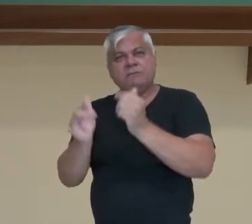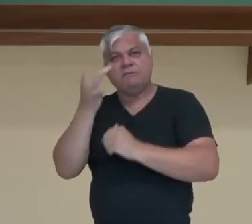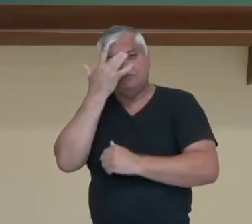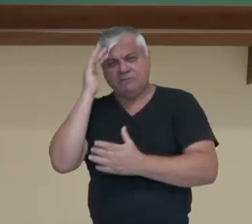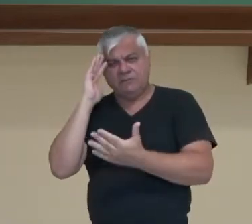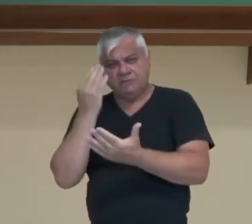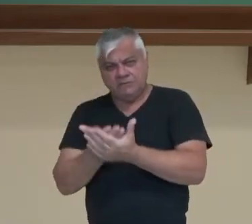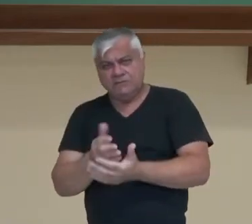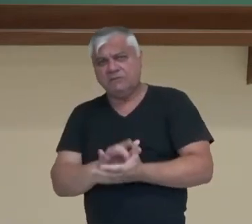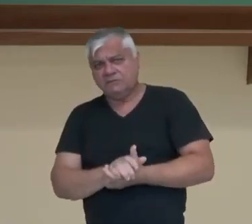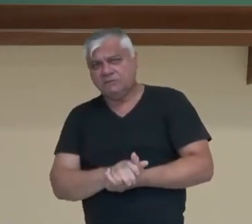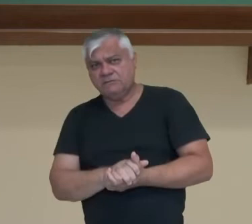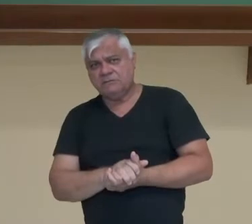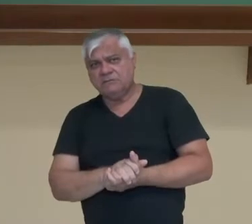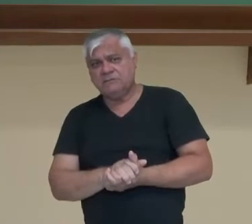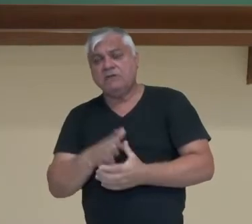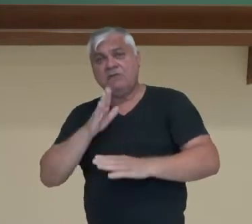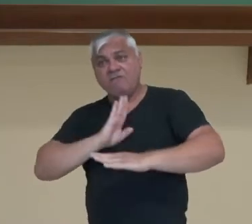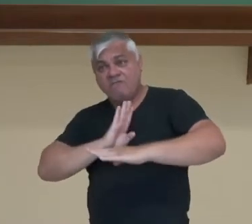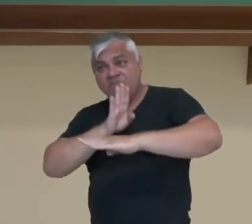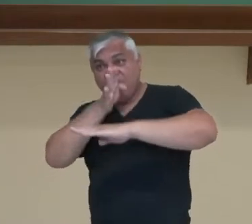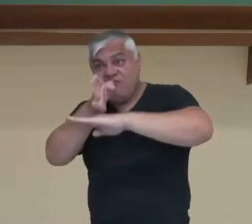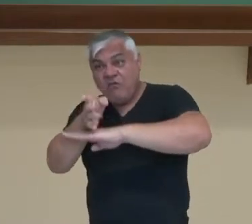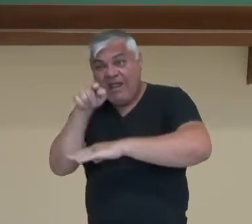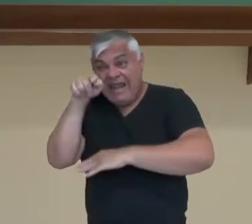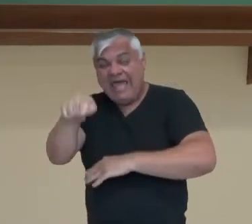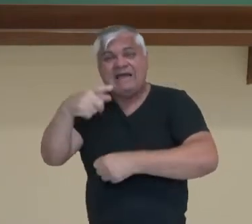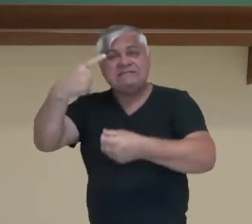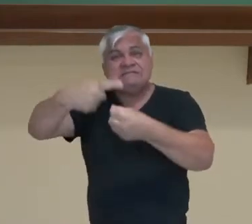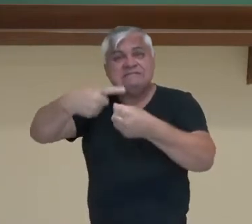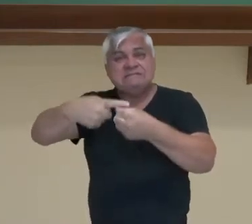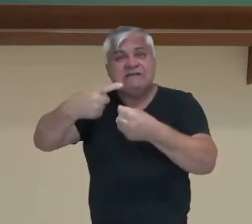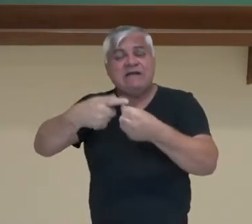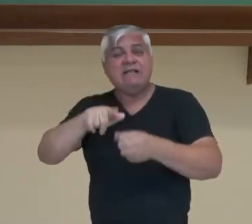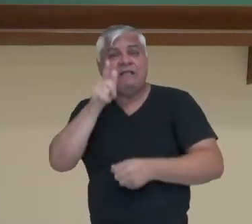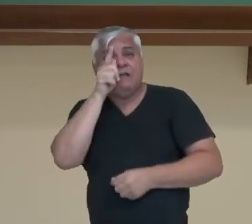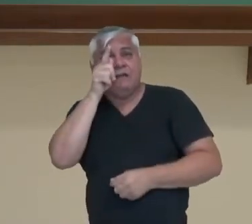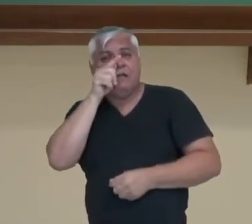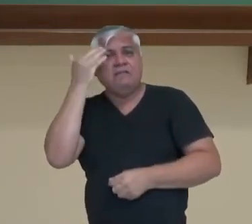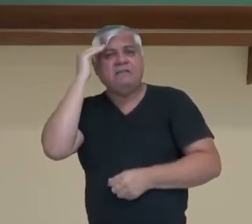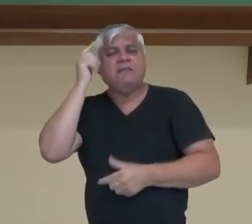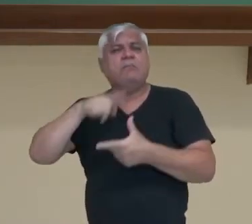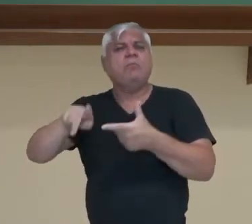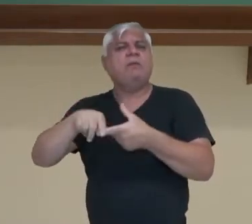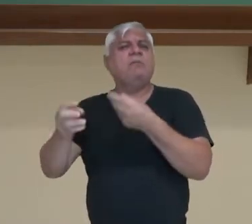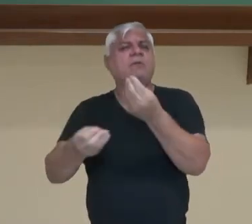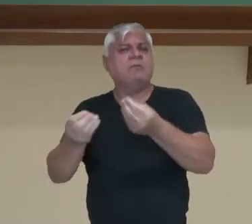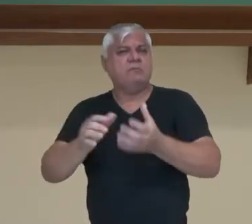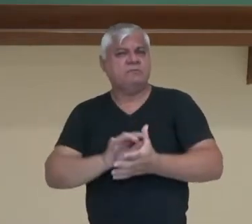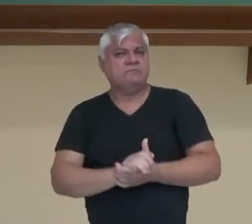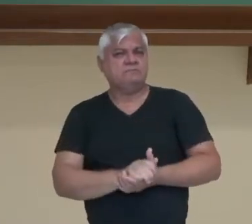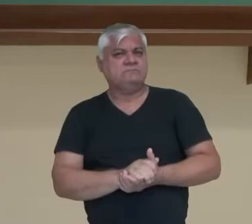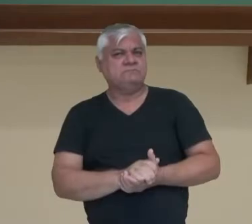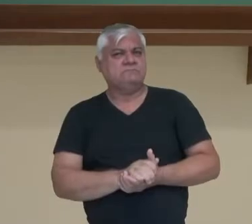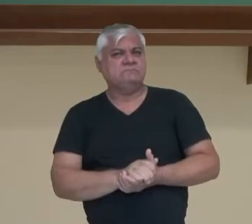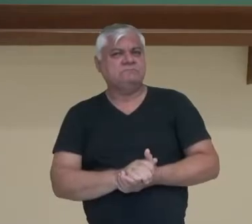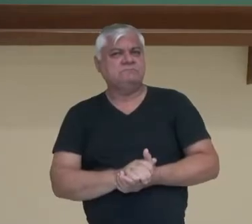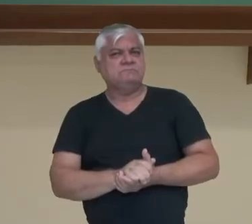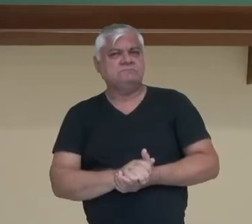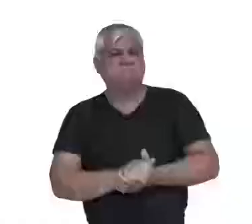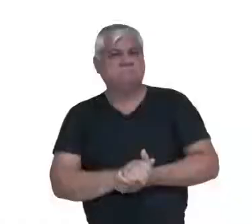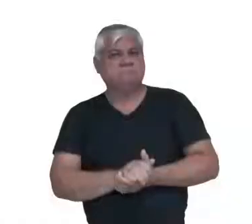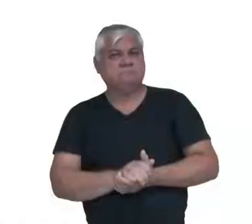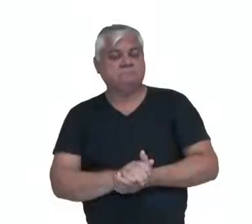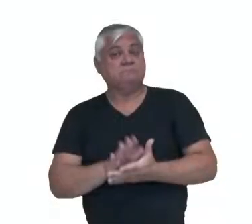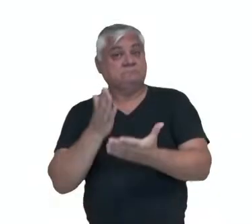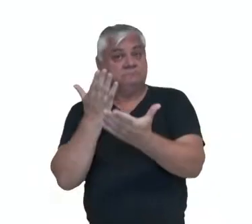nisso? Ele foi lá no mito para entender os problemas da atualidade. Isso é fantástico. Ao estudarmos